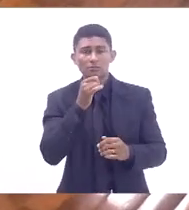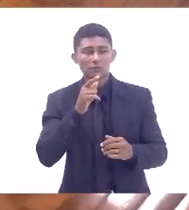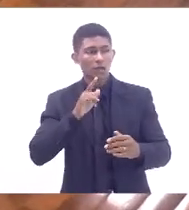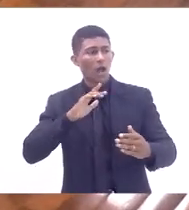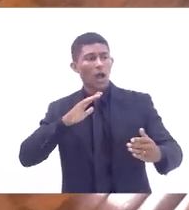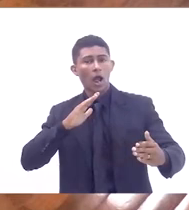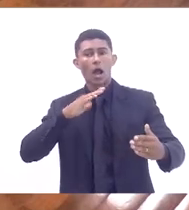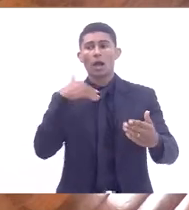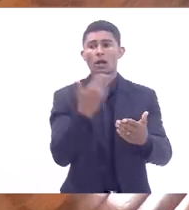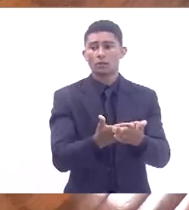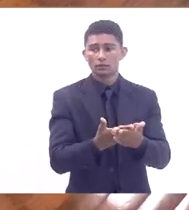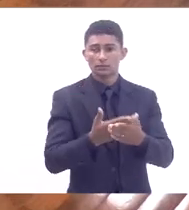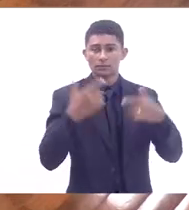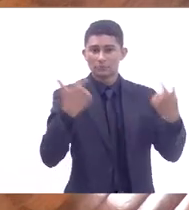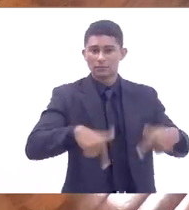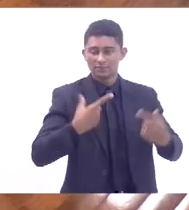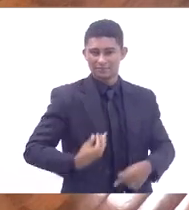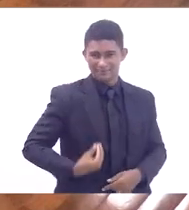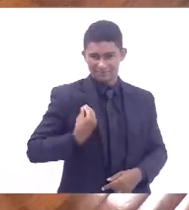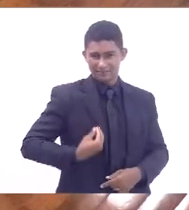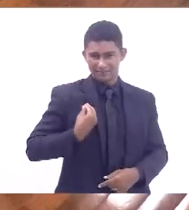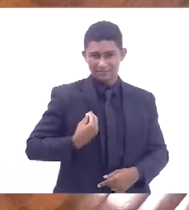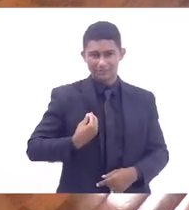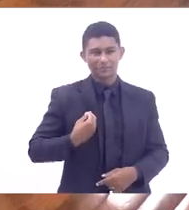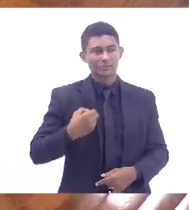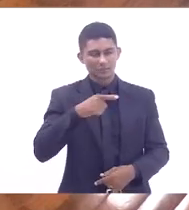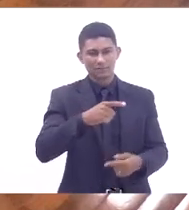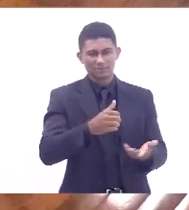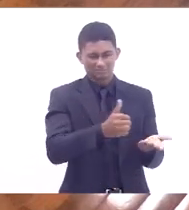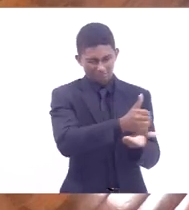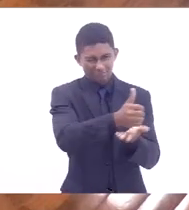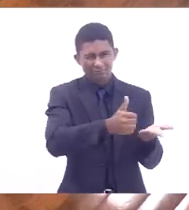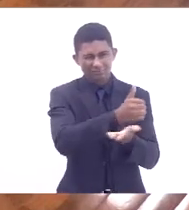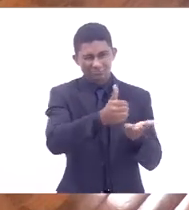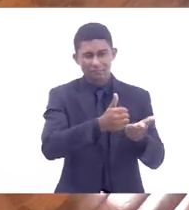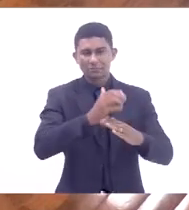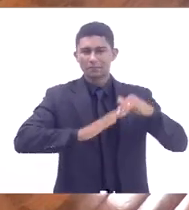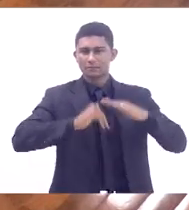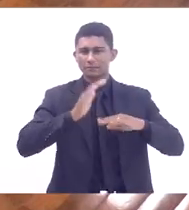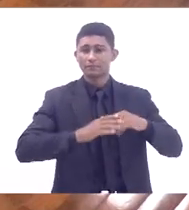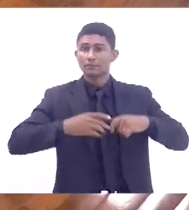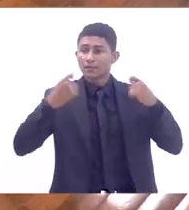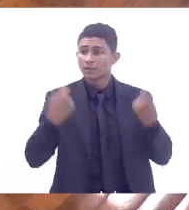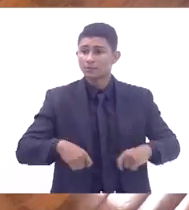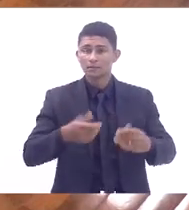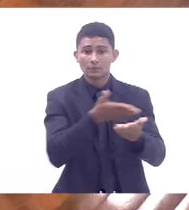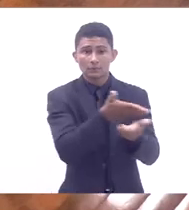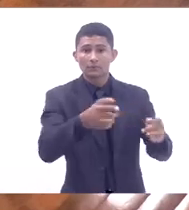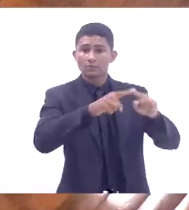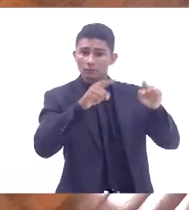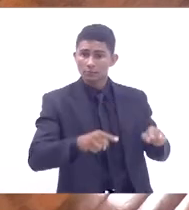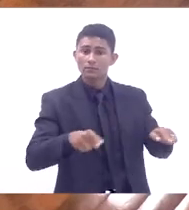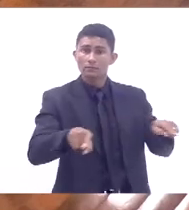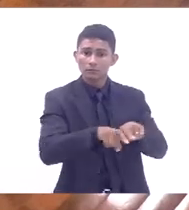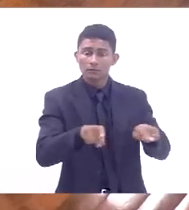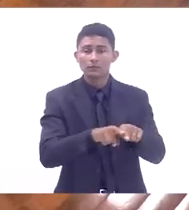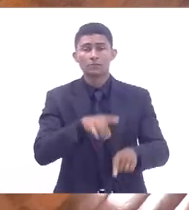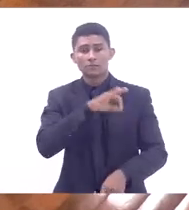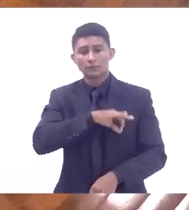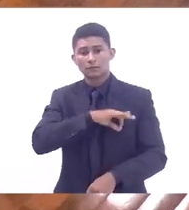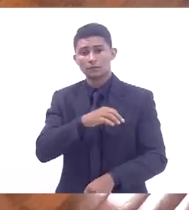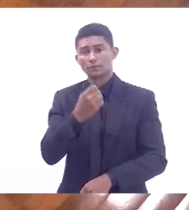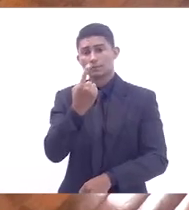do técnico de o mais baixo né que a gente tem que considerar como servidor é r$